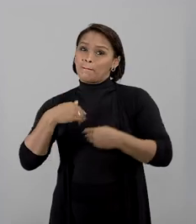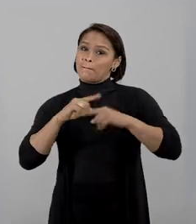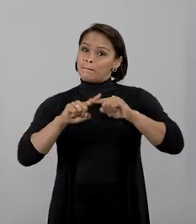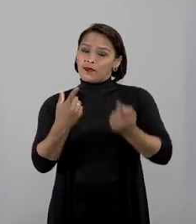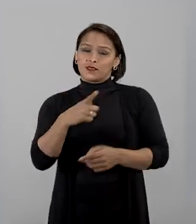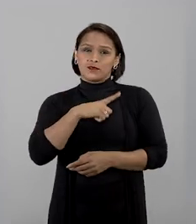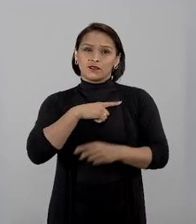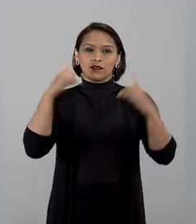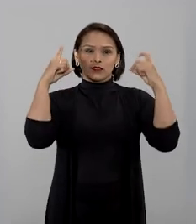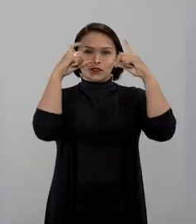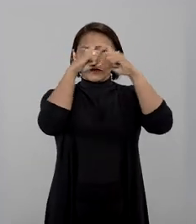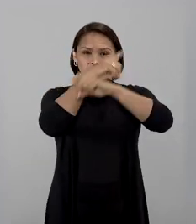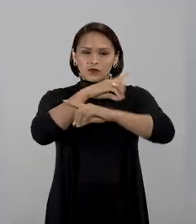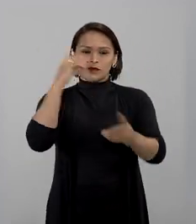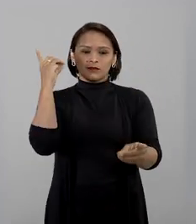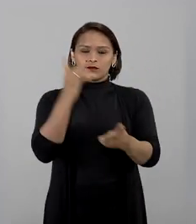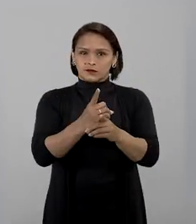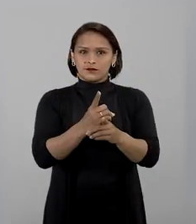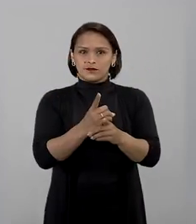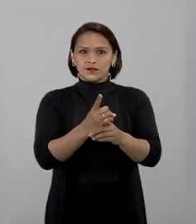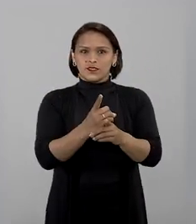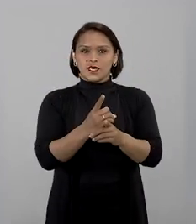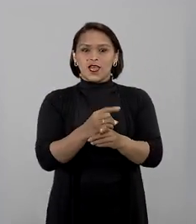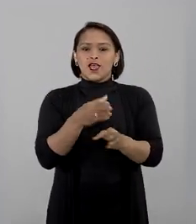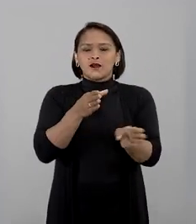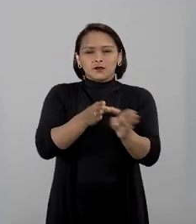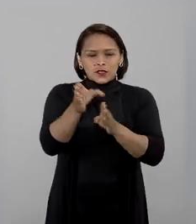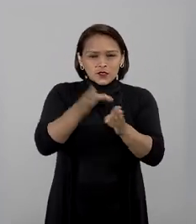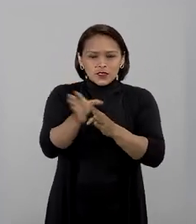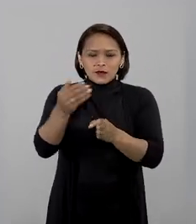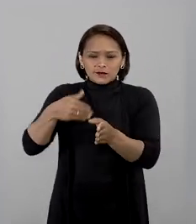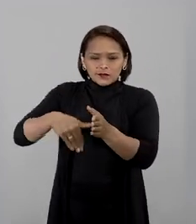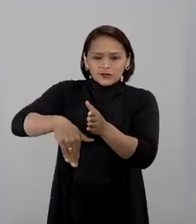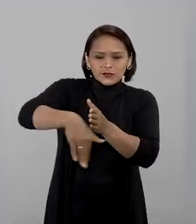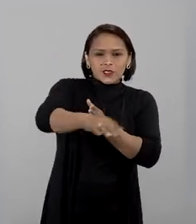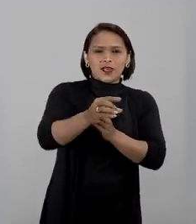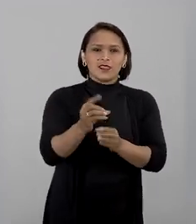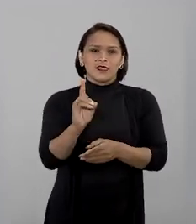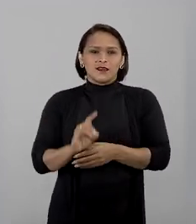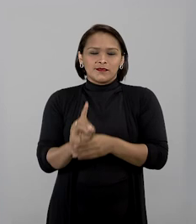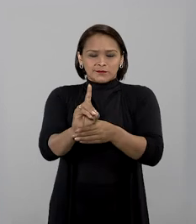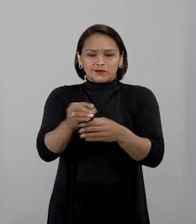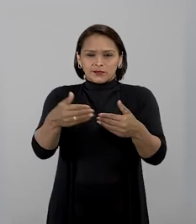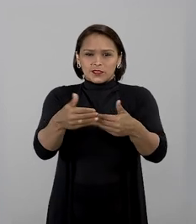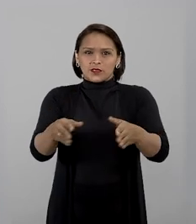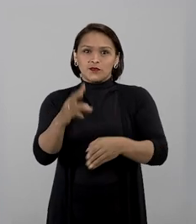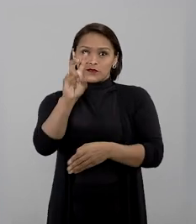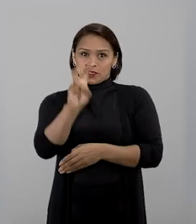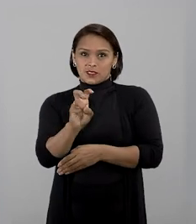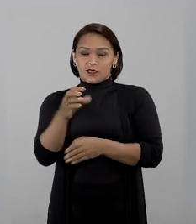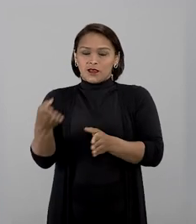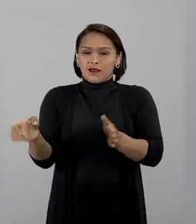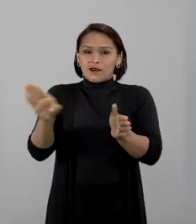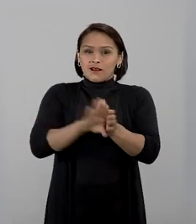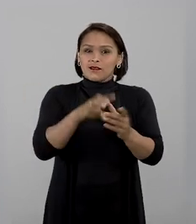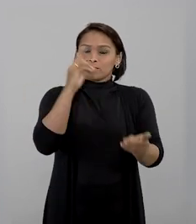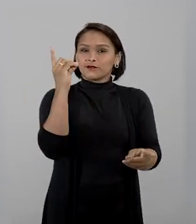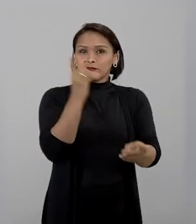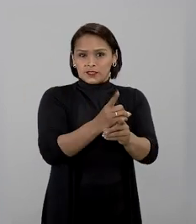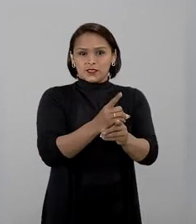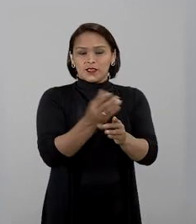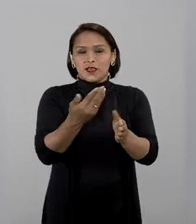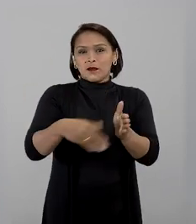você possui dificuldade de locomoção, recomendamos que você se dirija até a entrada Golf 5, que é a mais próxima.